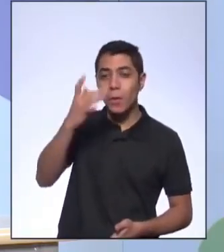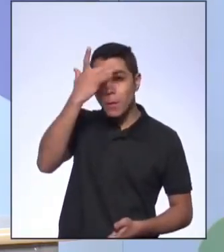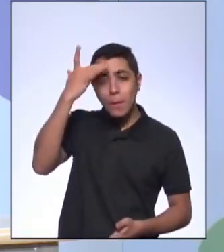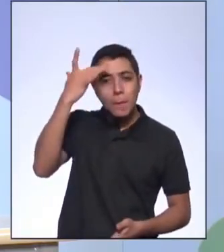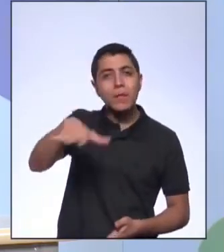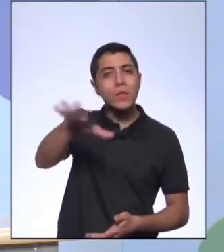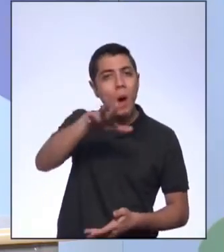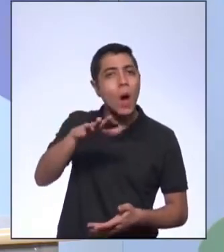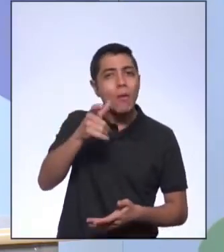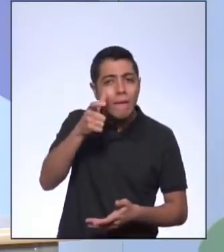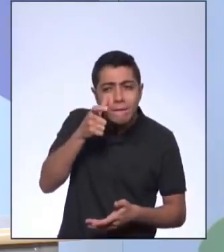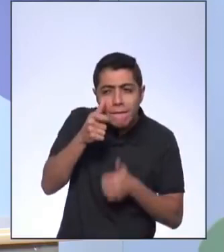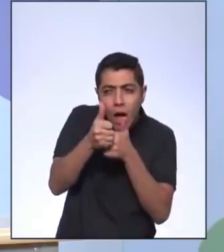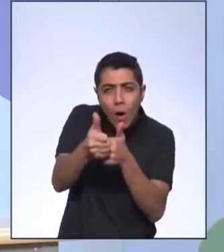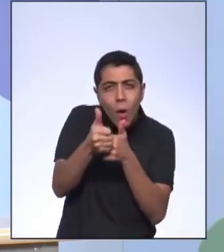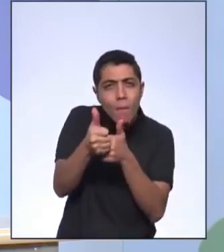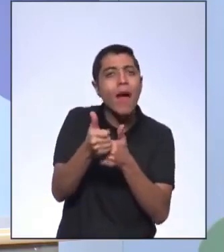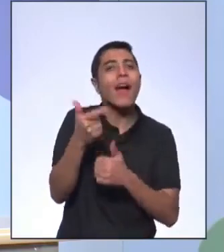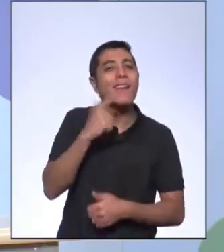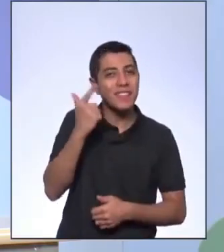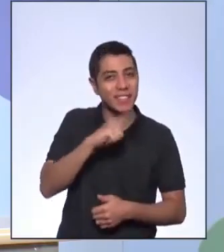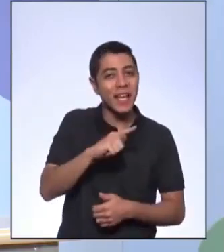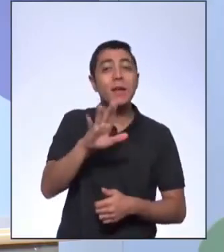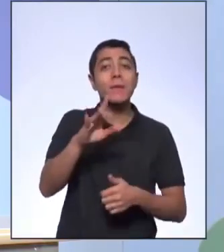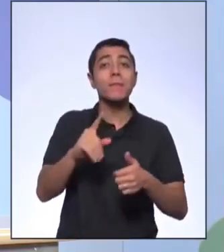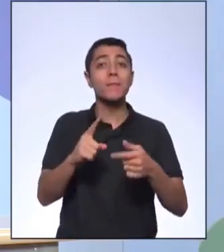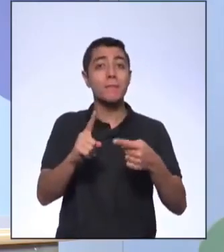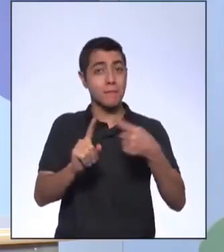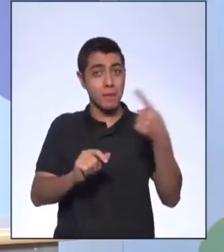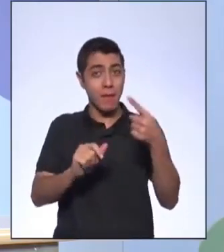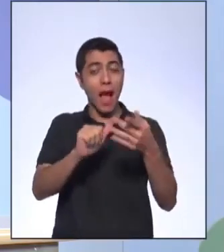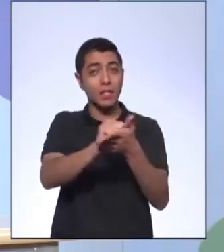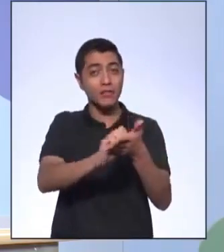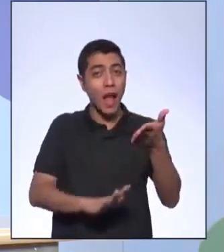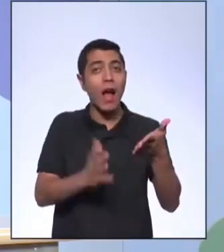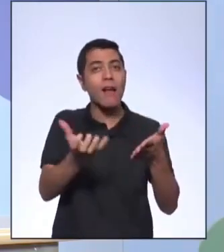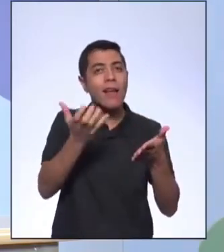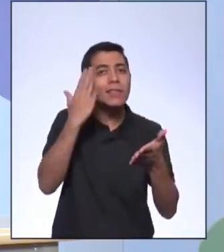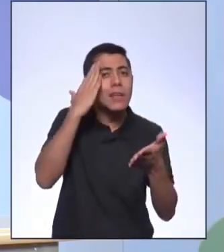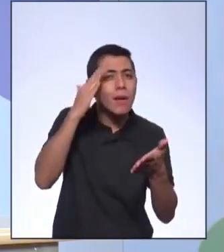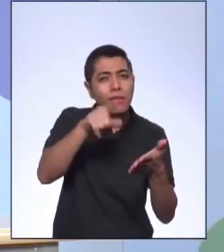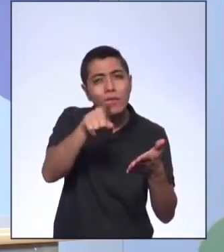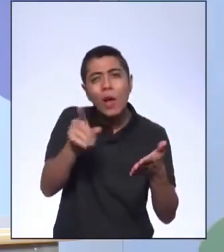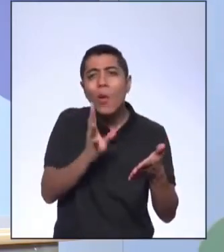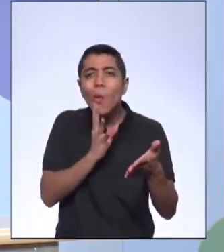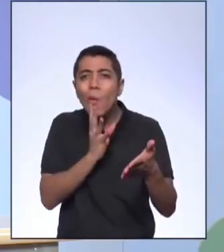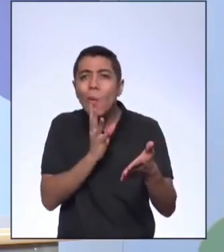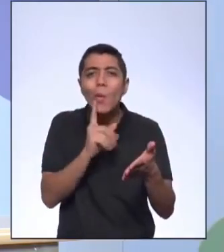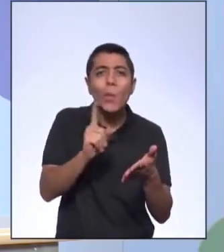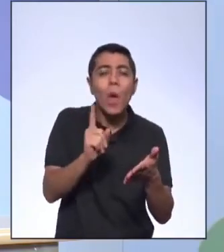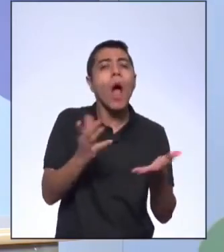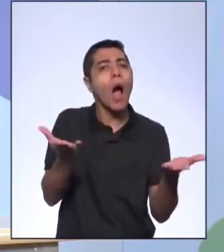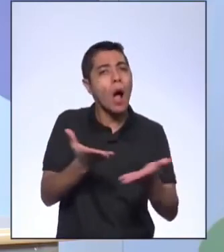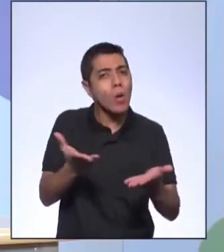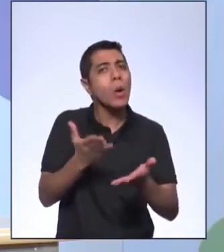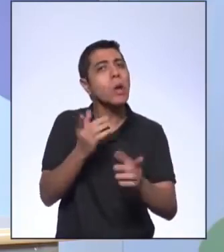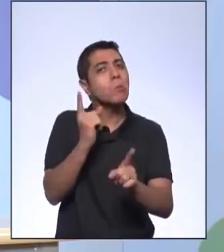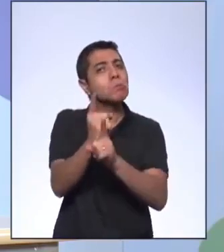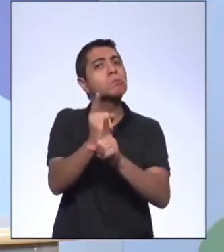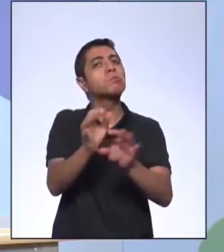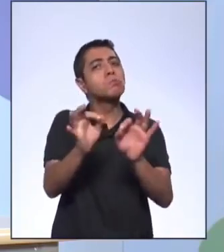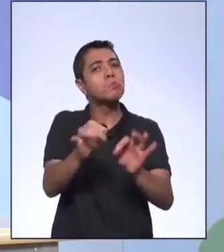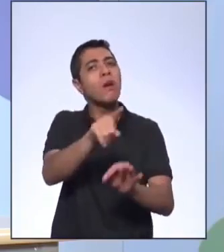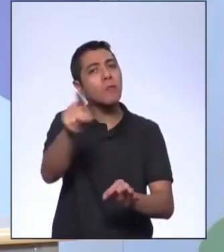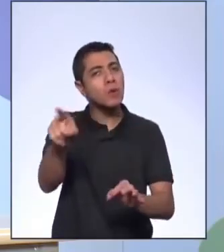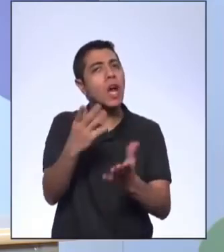né A primeira atividade era para aferir o conhecimento prévio de vocês mas dessa vez Ficou claro que estão acompanhando a aula Parabéns